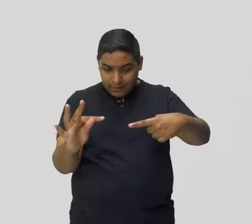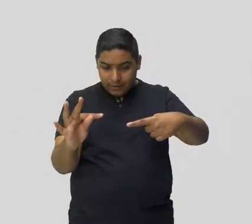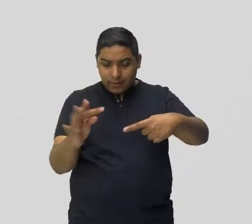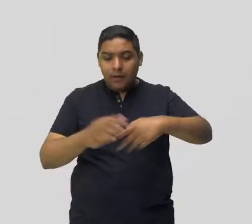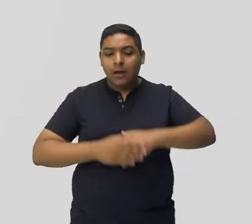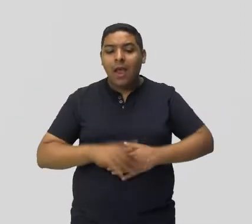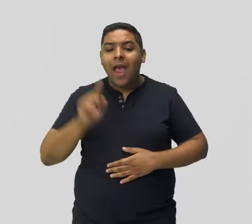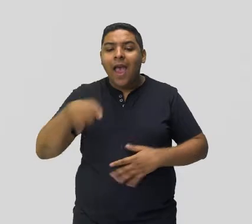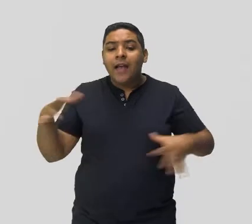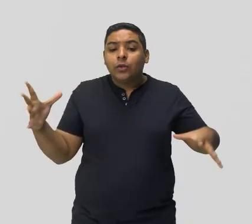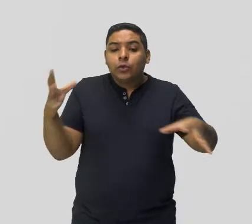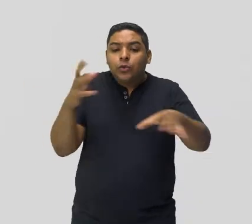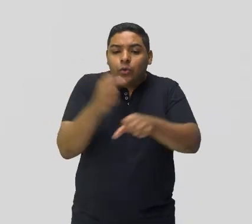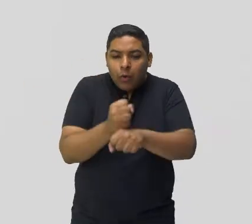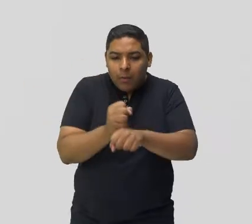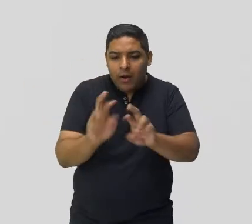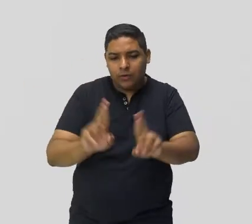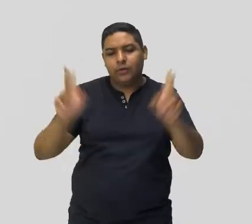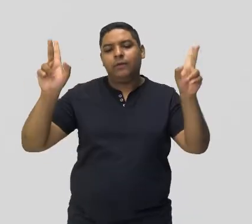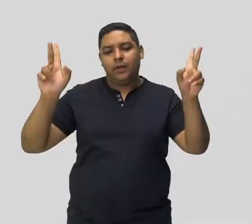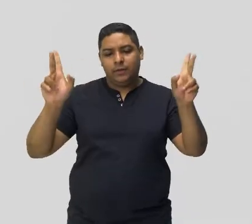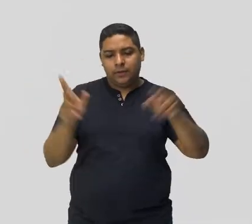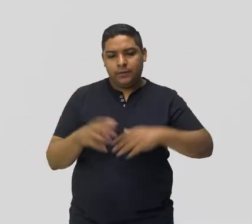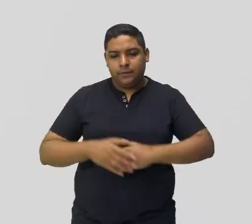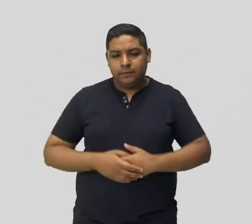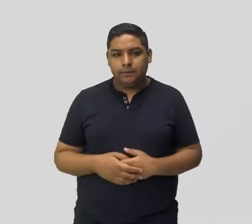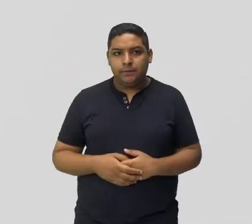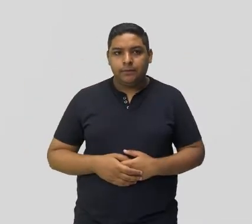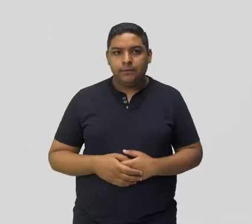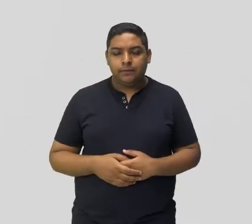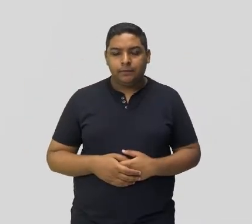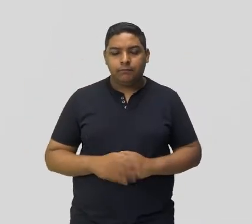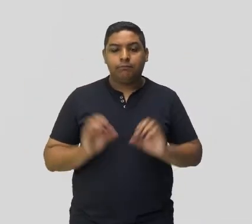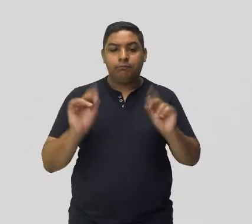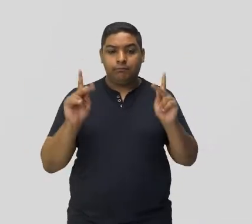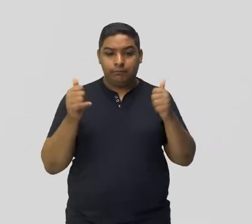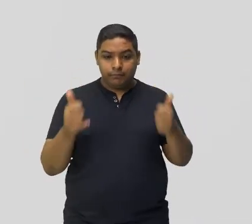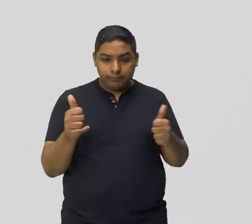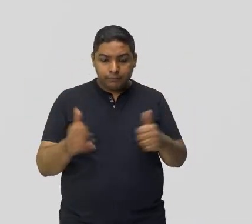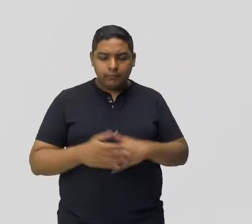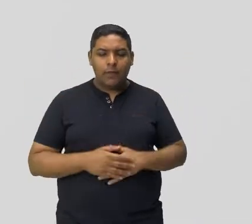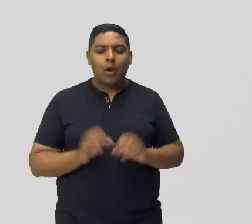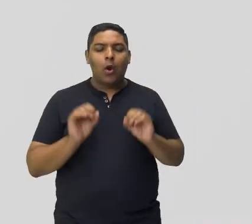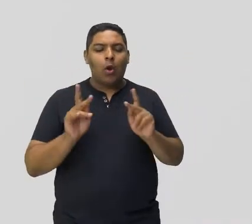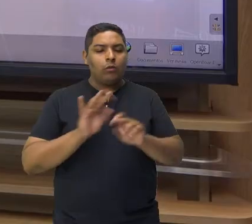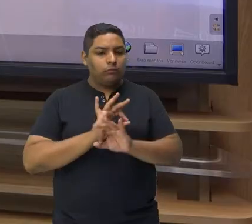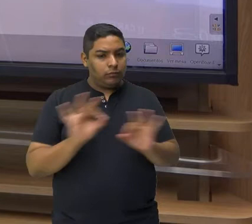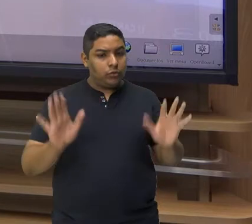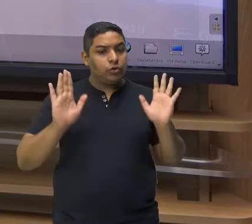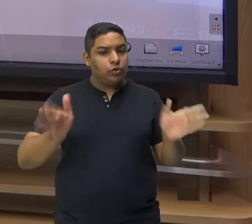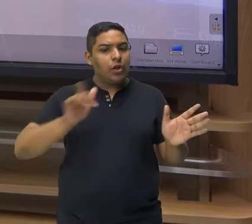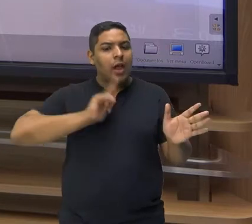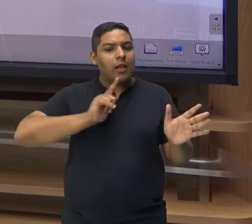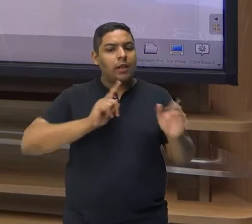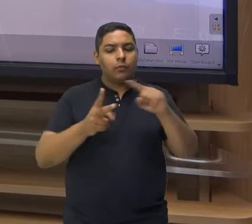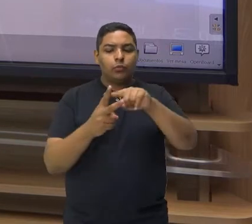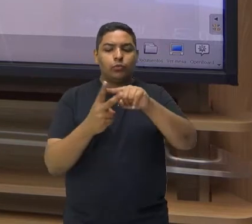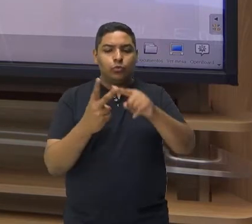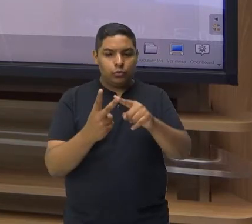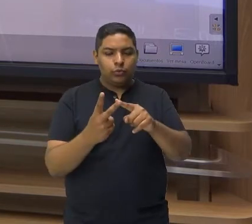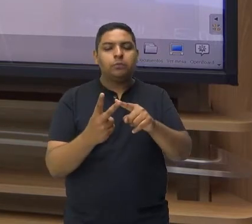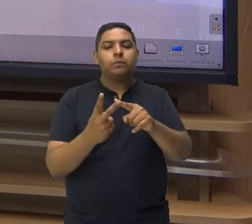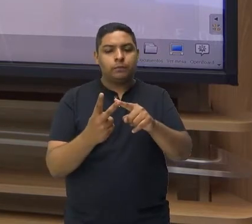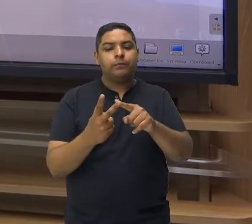das diferenças de potenciais em cada capacitor. Então, beleza, olha, nós já temos duas